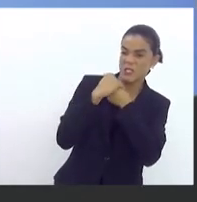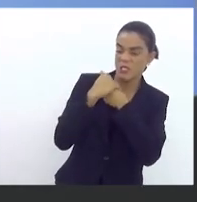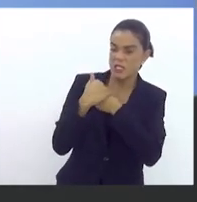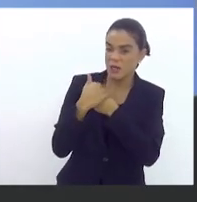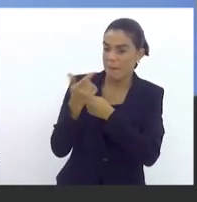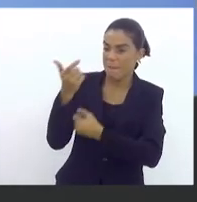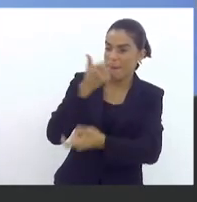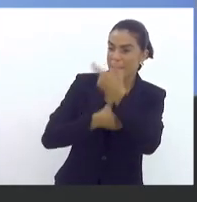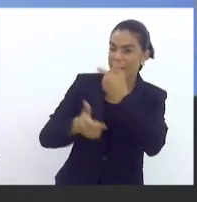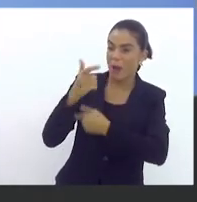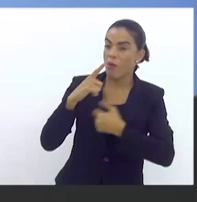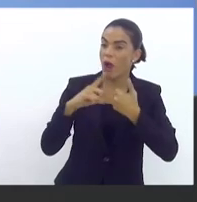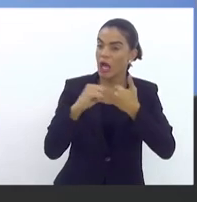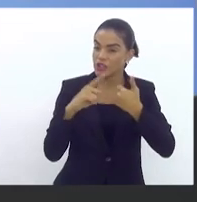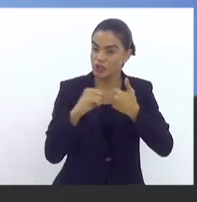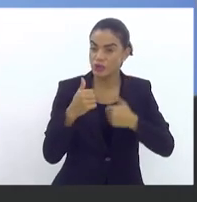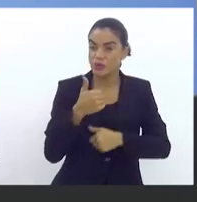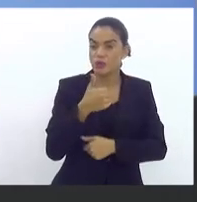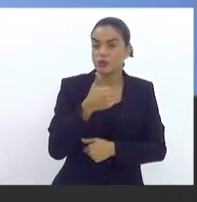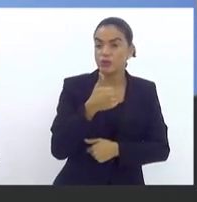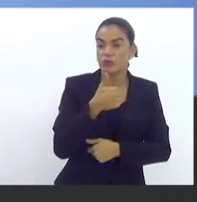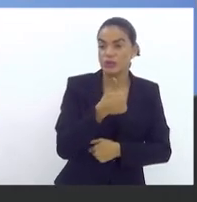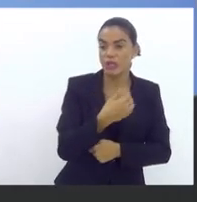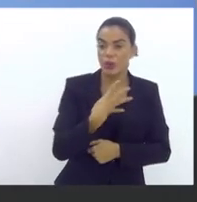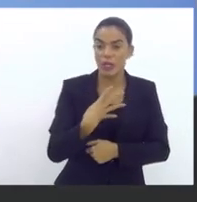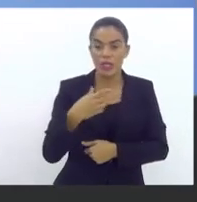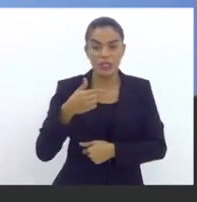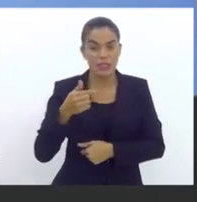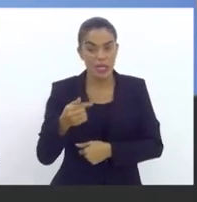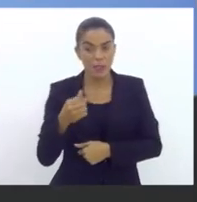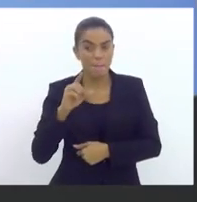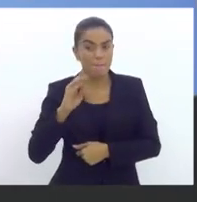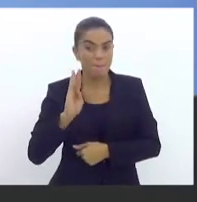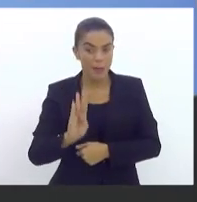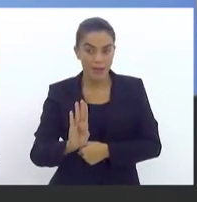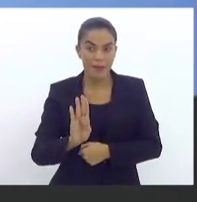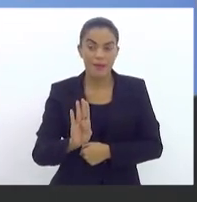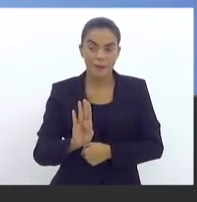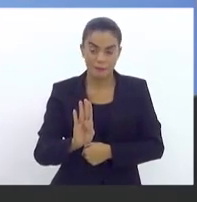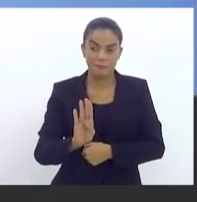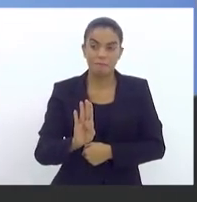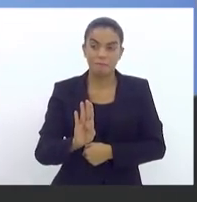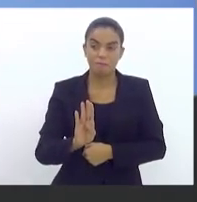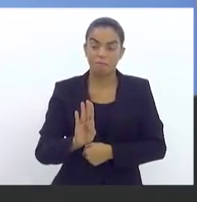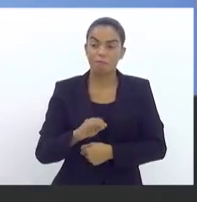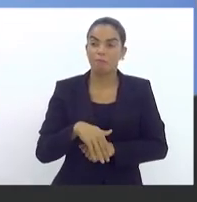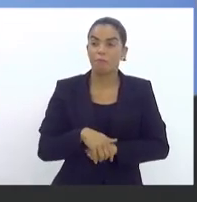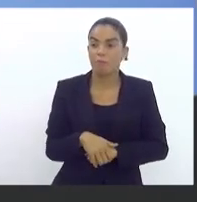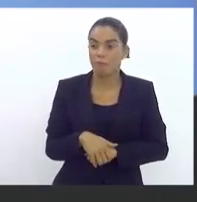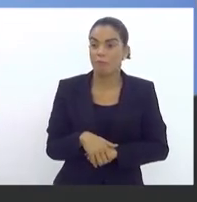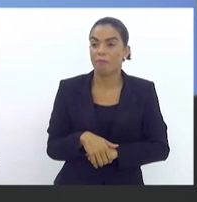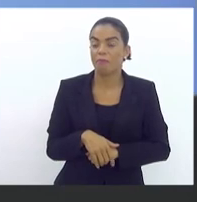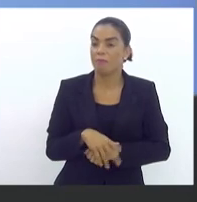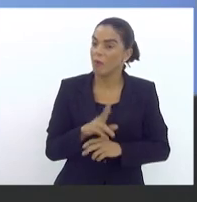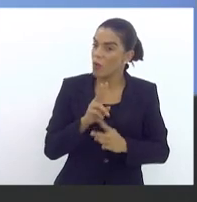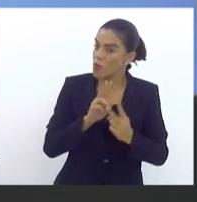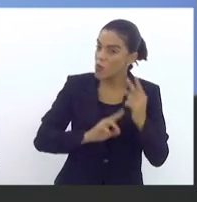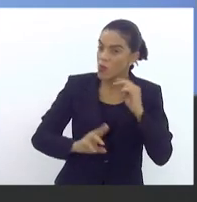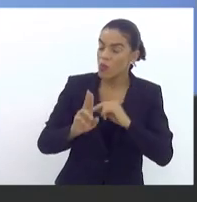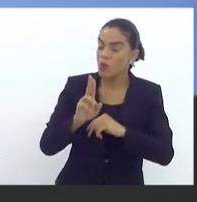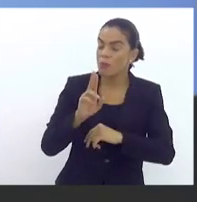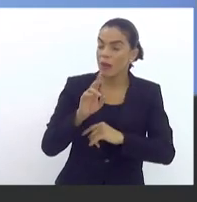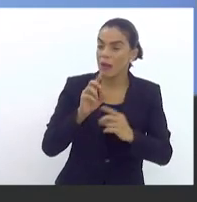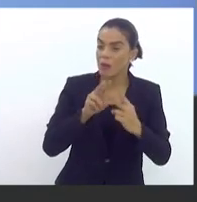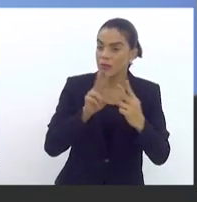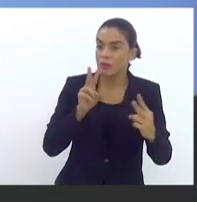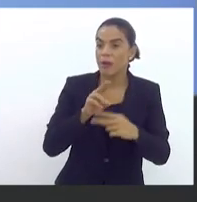hoje está no artigo 147 B embora sem aquela causa de aumento né quando praticado por meio da internet e